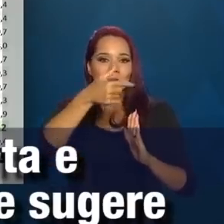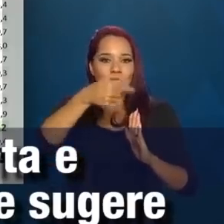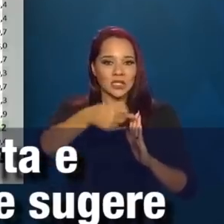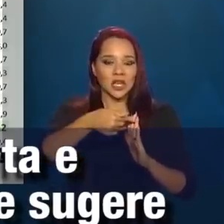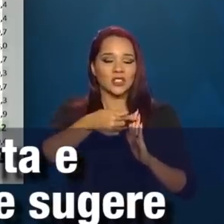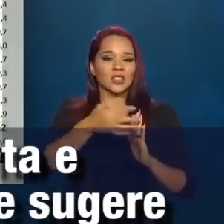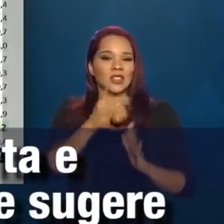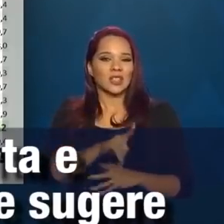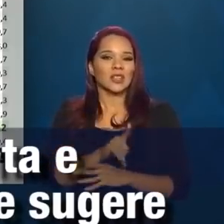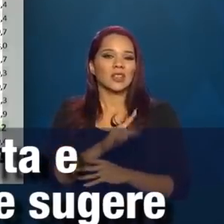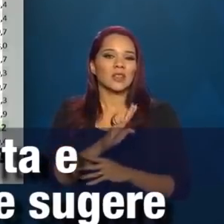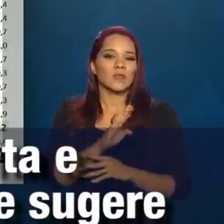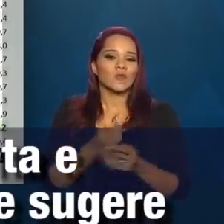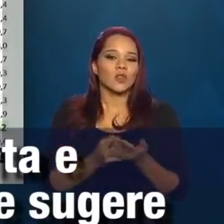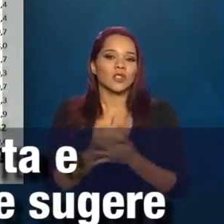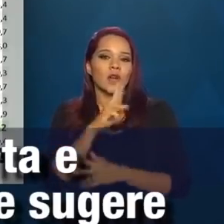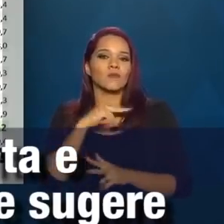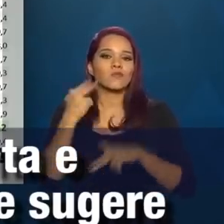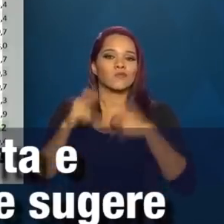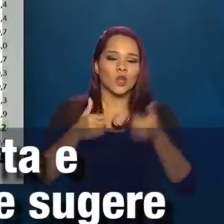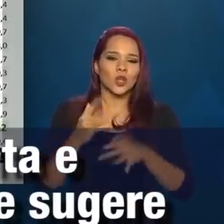de mortalidade. São